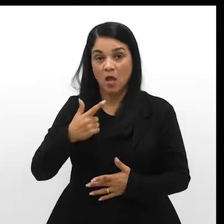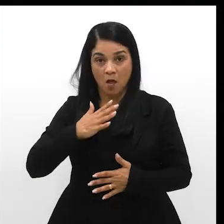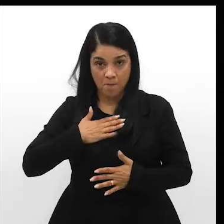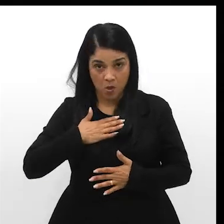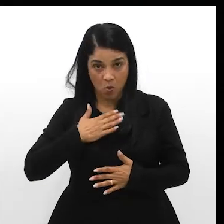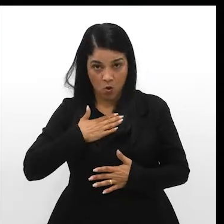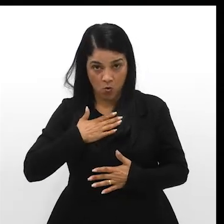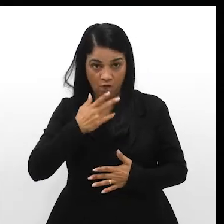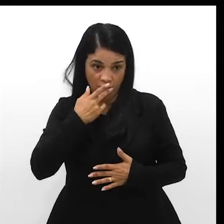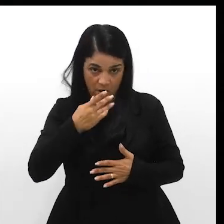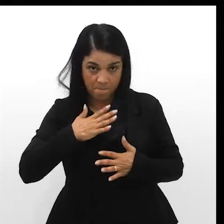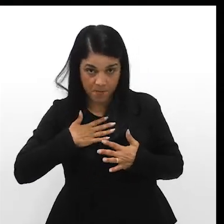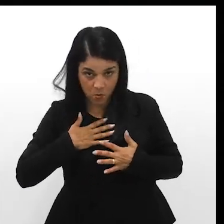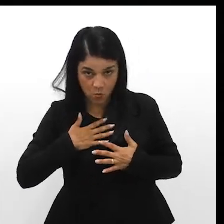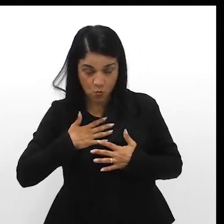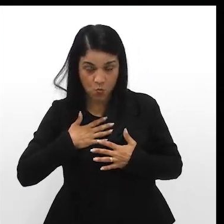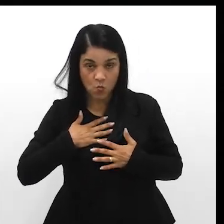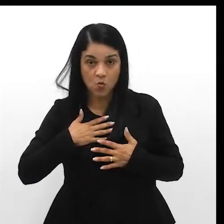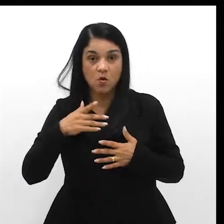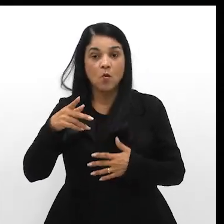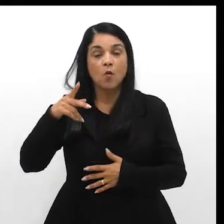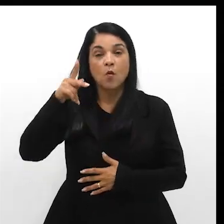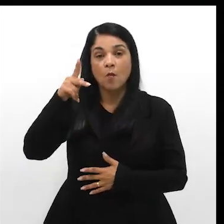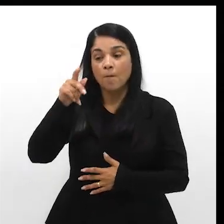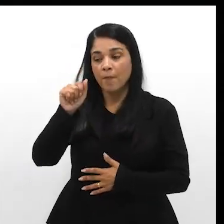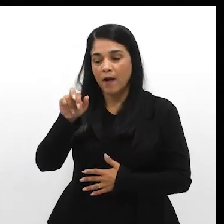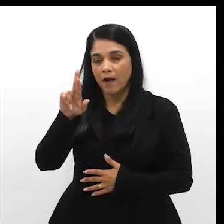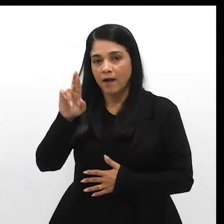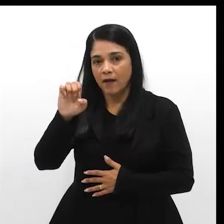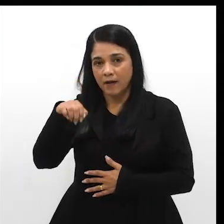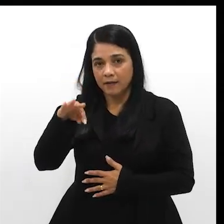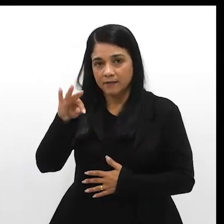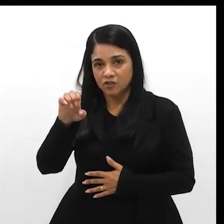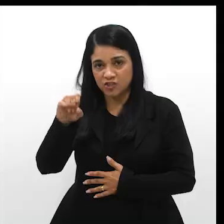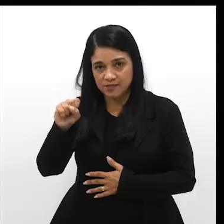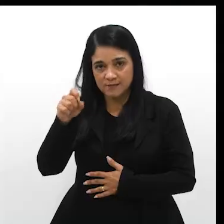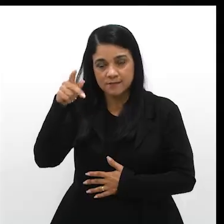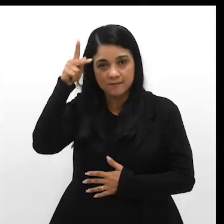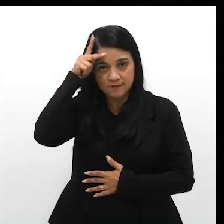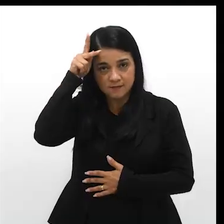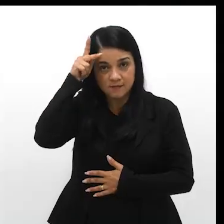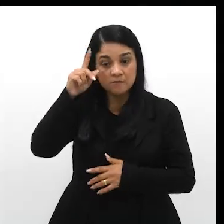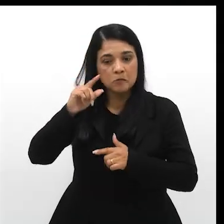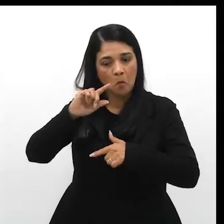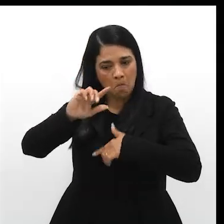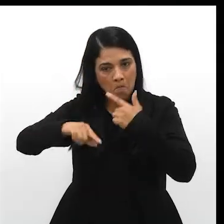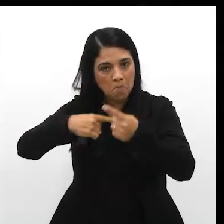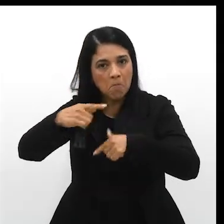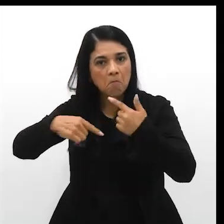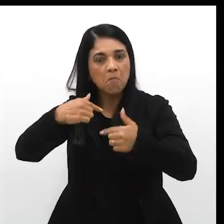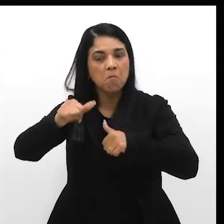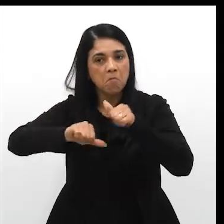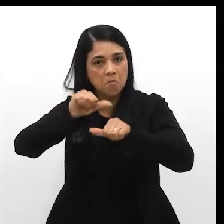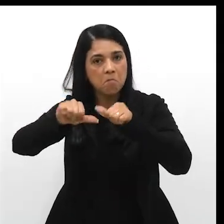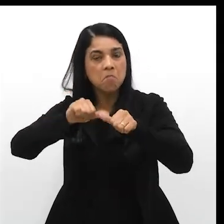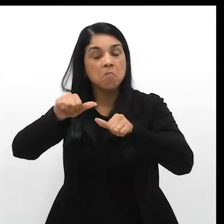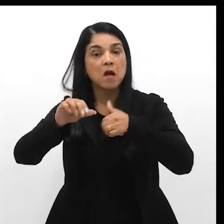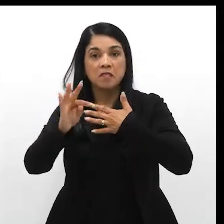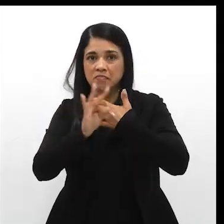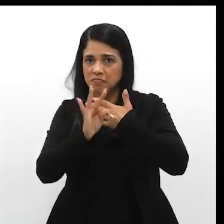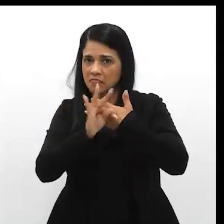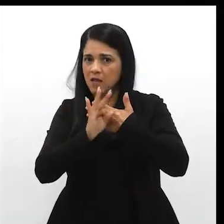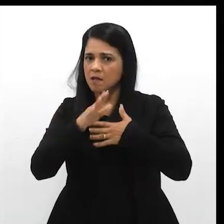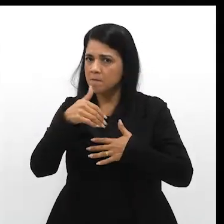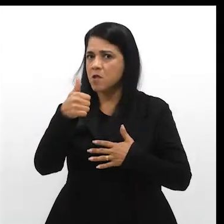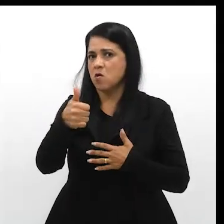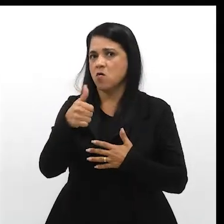sobrevivência. No meu caso, vou falar de mim, né? O Parintins, eles estão evoluindo numa técnica cada vez melhor, eles estão cada vez